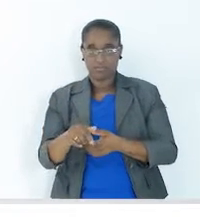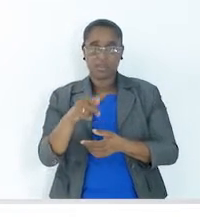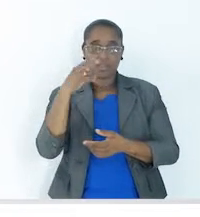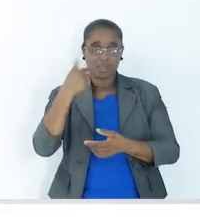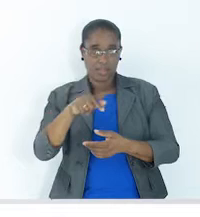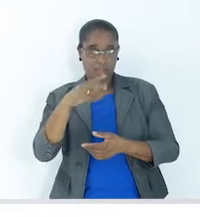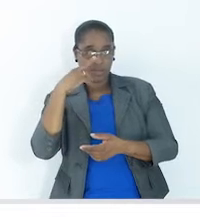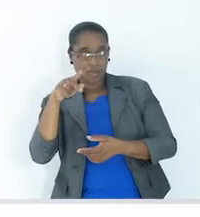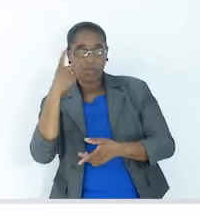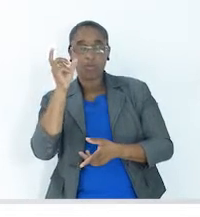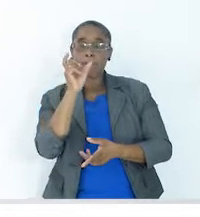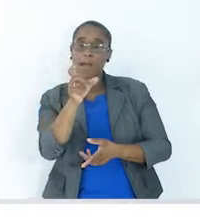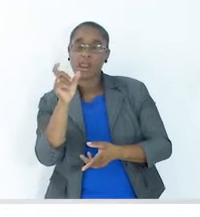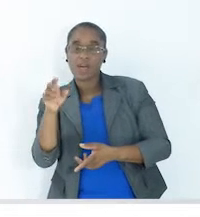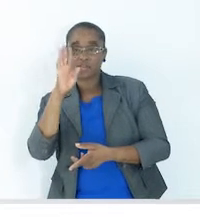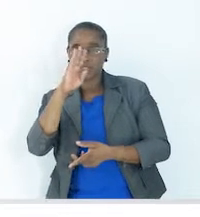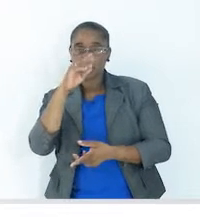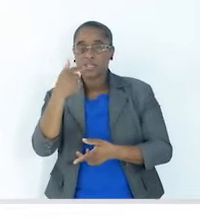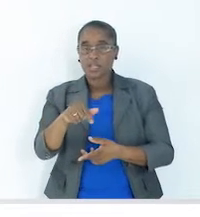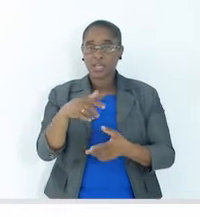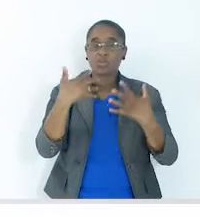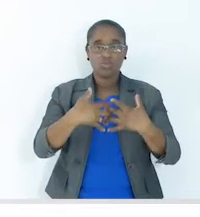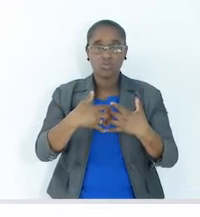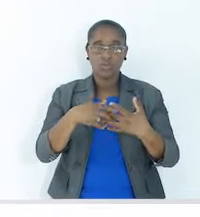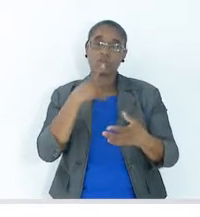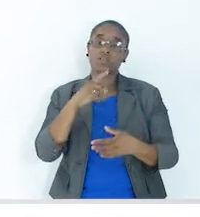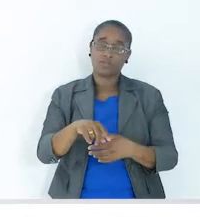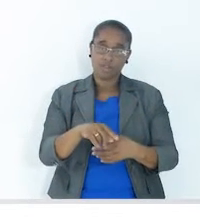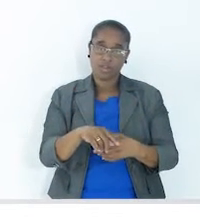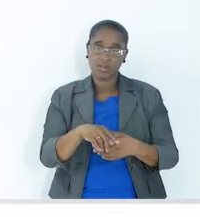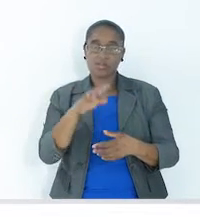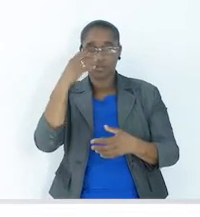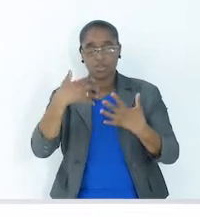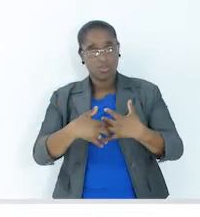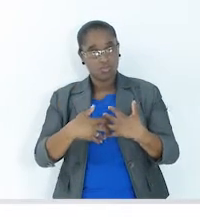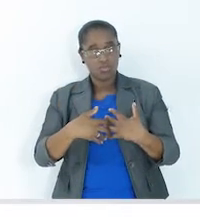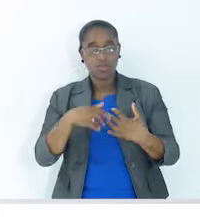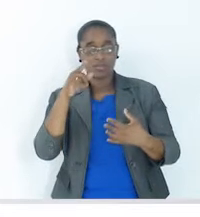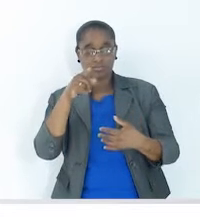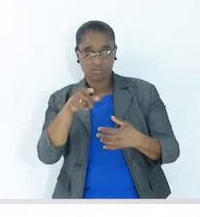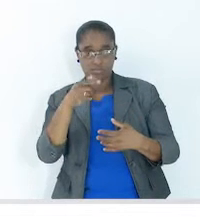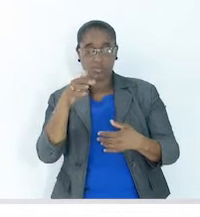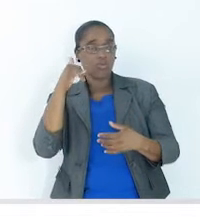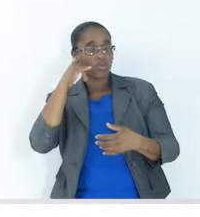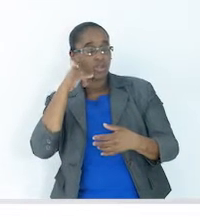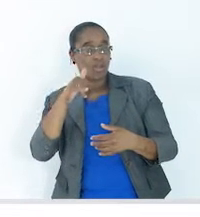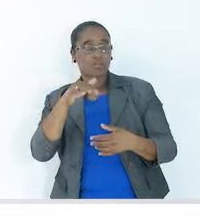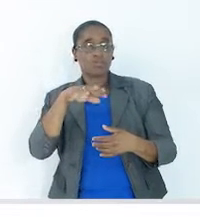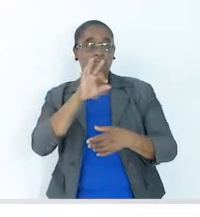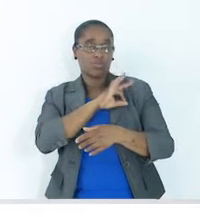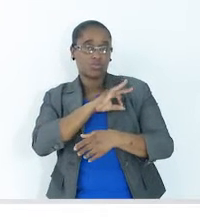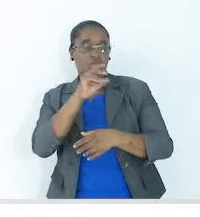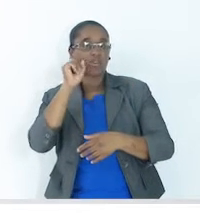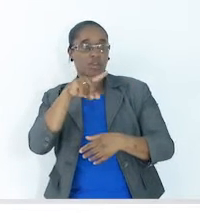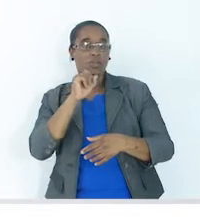dúvida, outra vez, não te hesitas. Entre em contato com o teu professor ou quem te possa ajudar o mais rápido possível, está bem? Se for